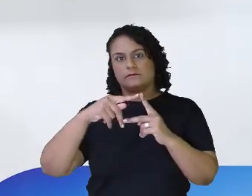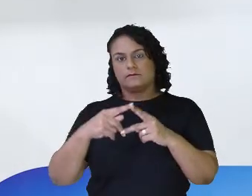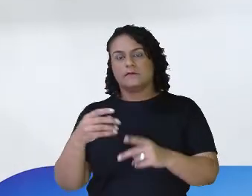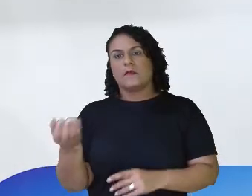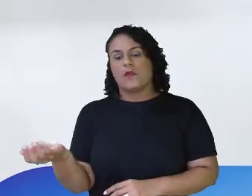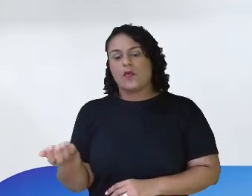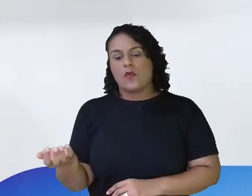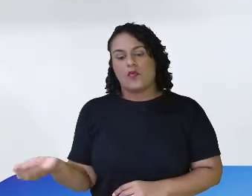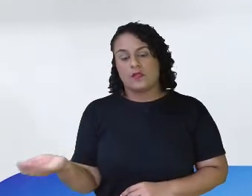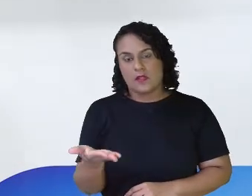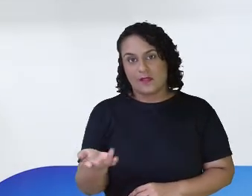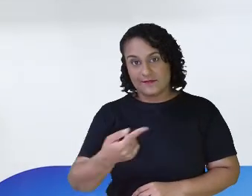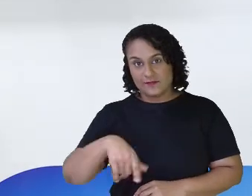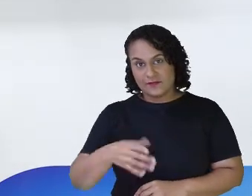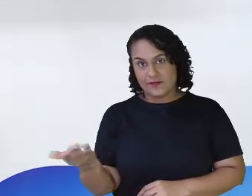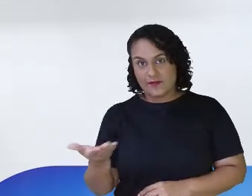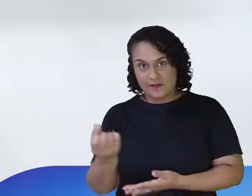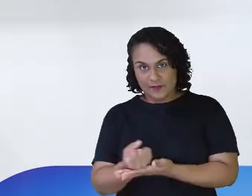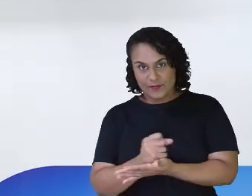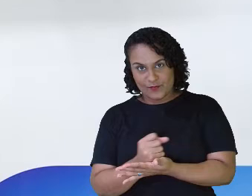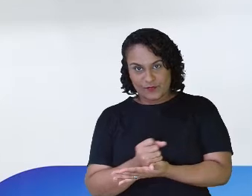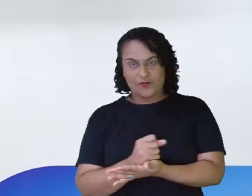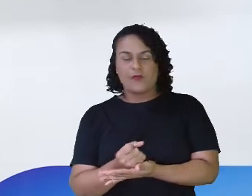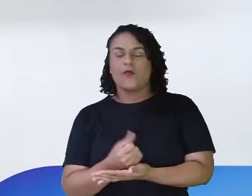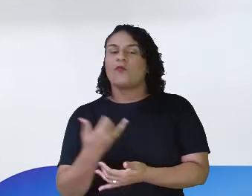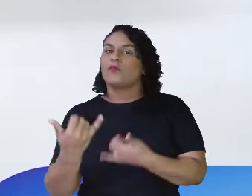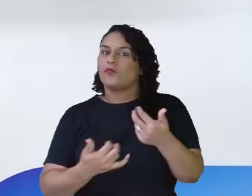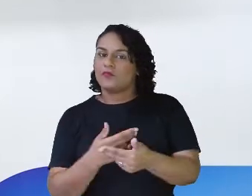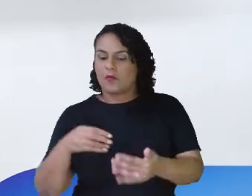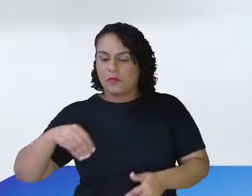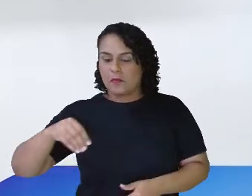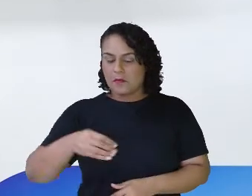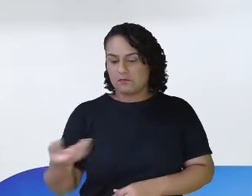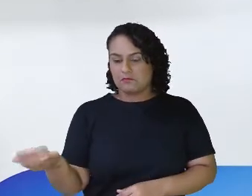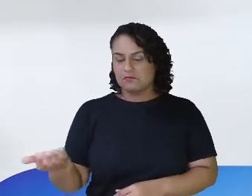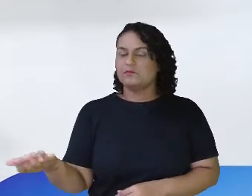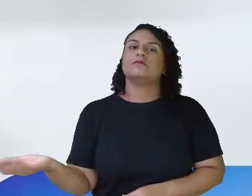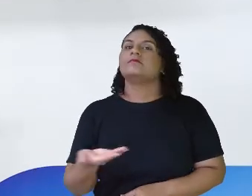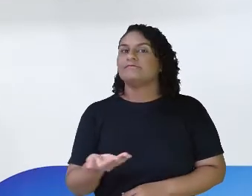que vocês jogam para brincar naqueles jogos de tabuleiro.